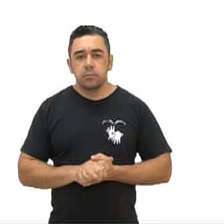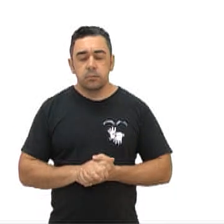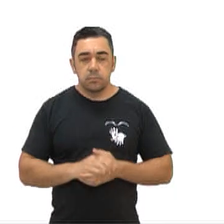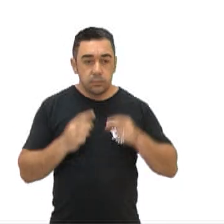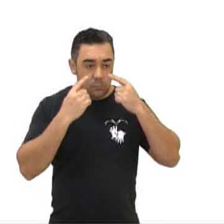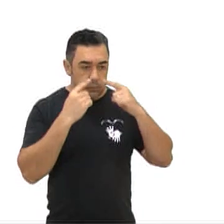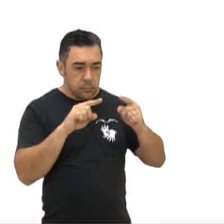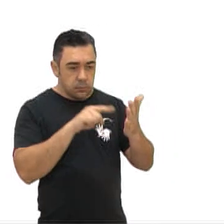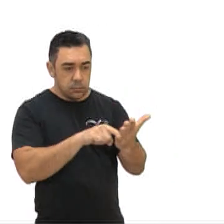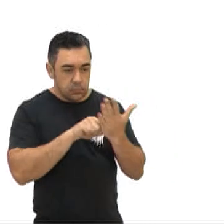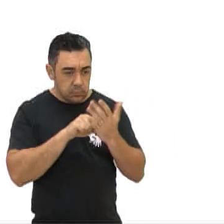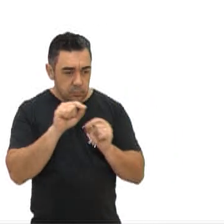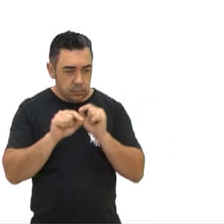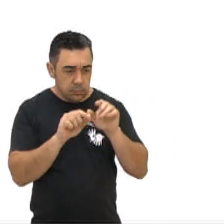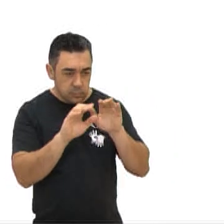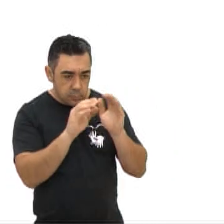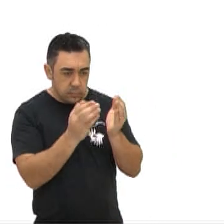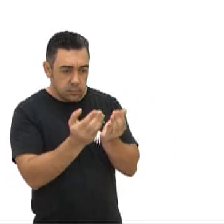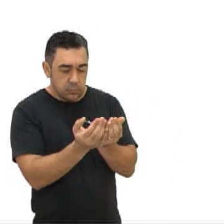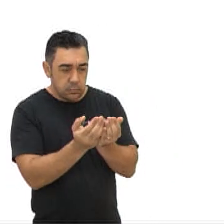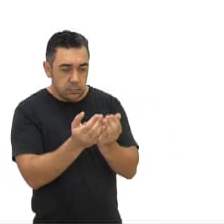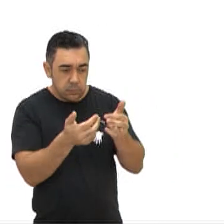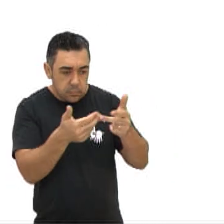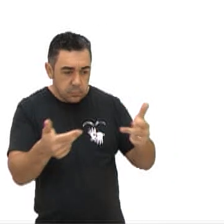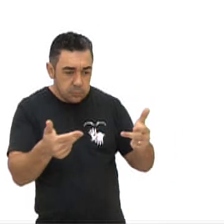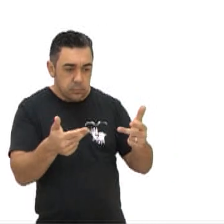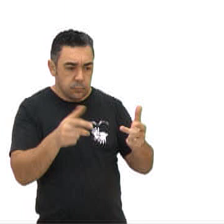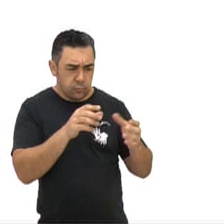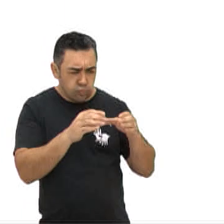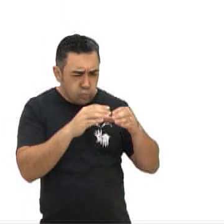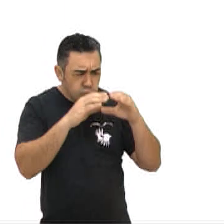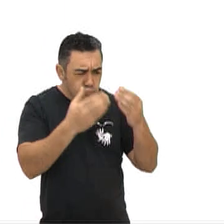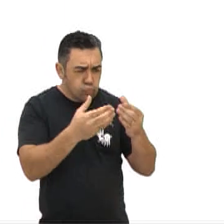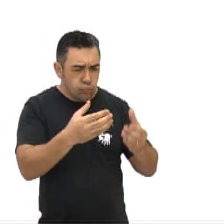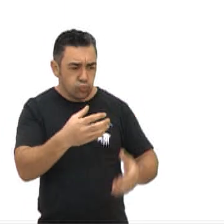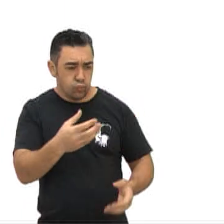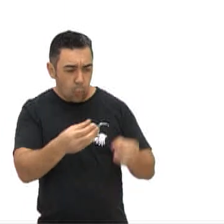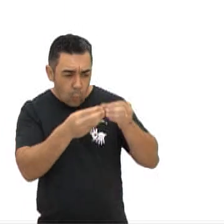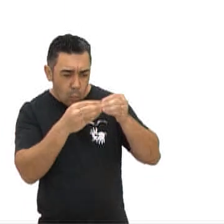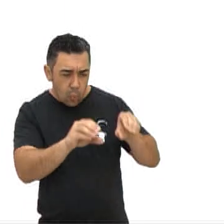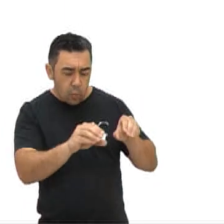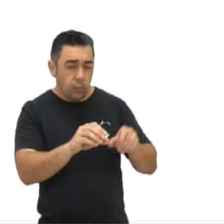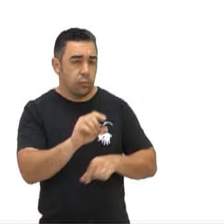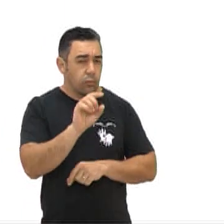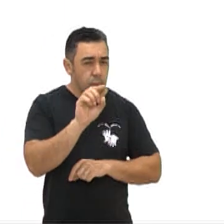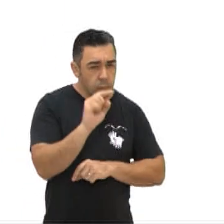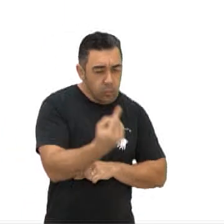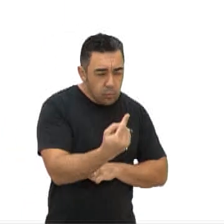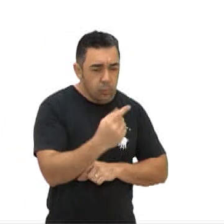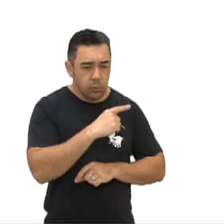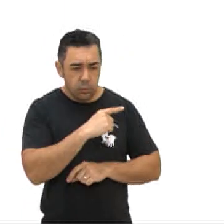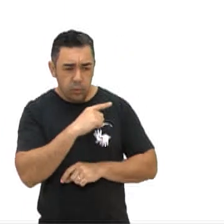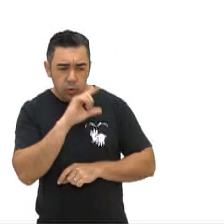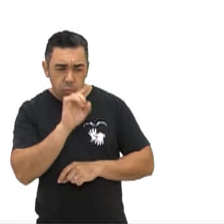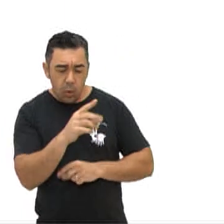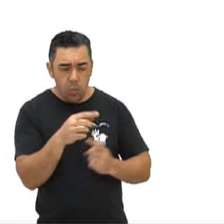olho mostra a integridade de uma coisa num bloco, um ovo, numa só matéria